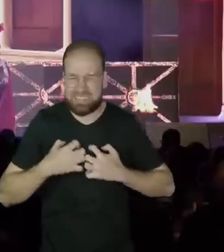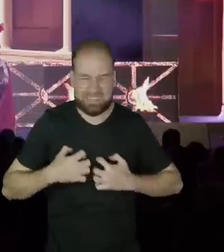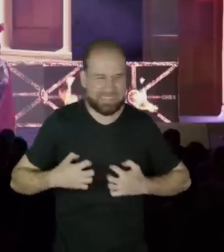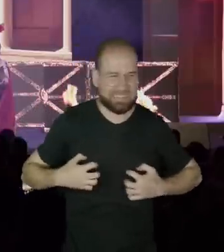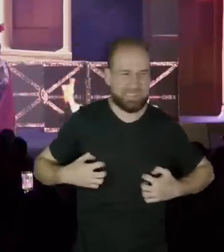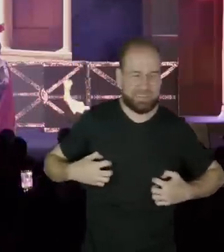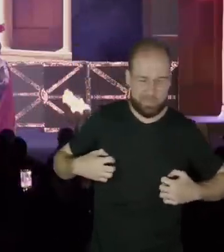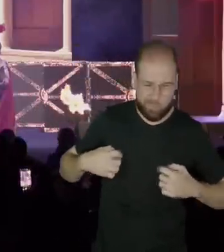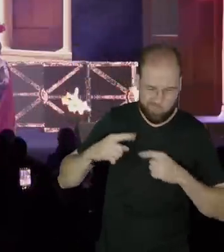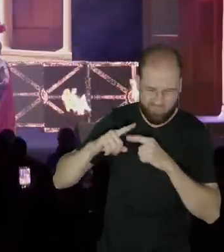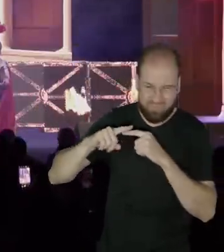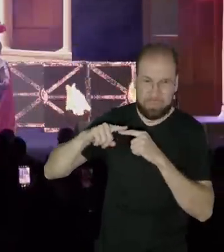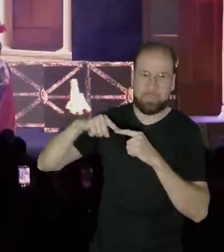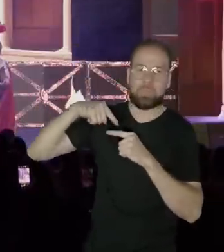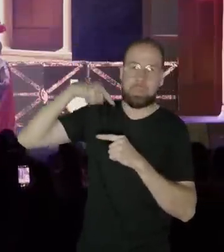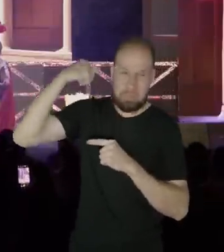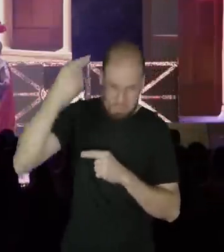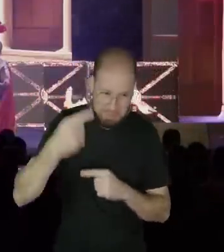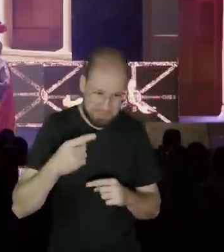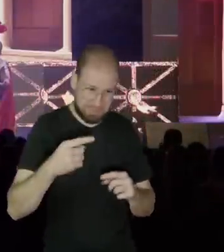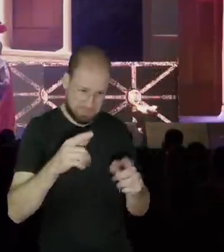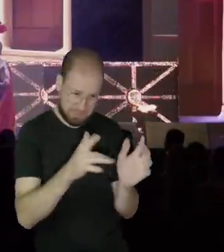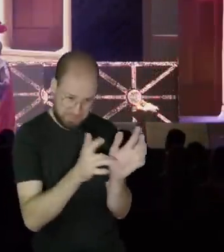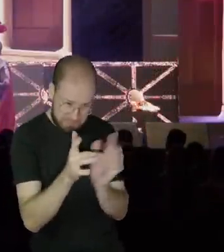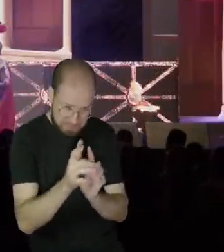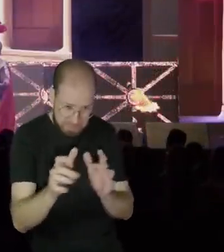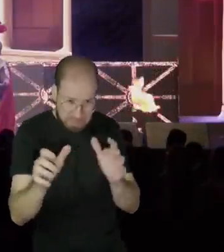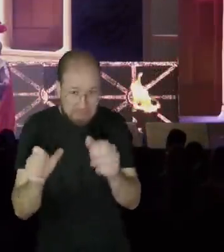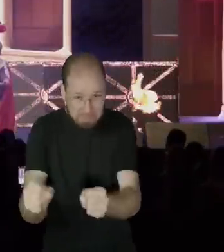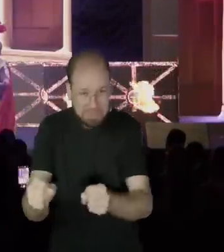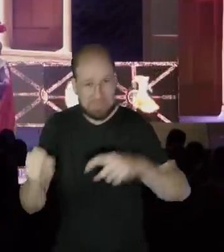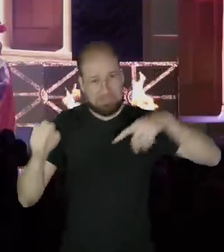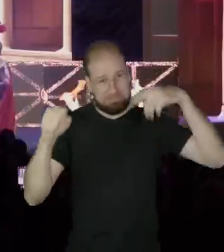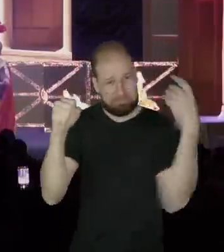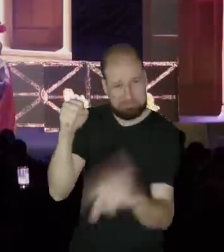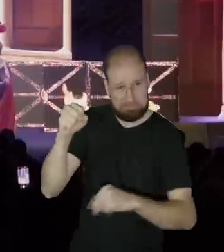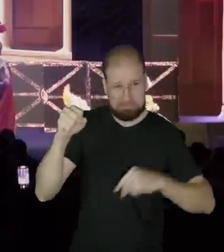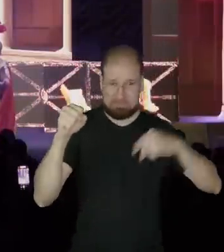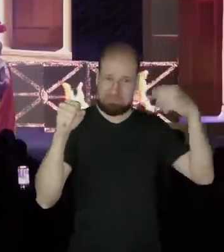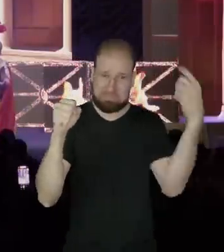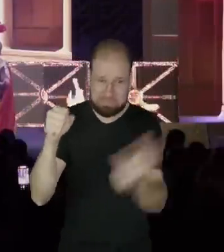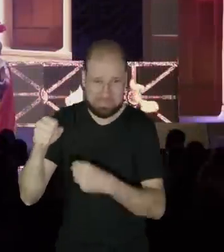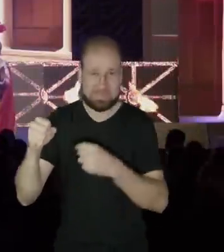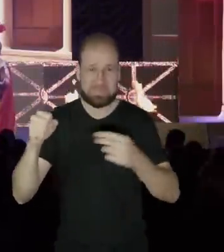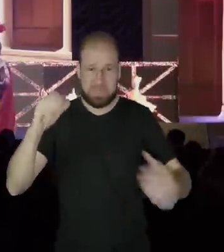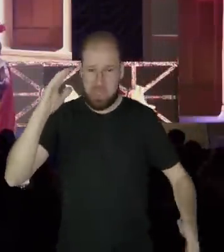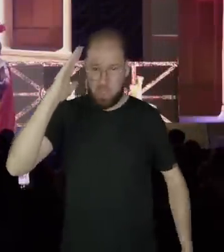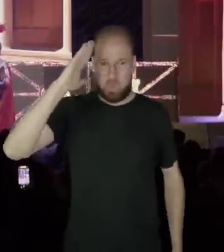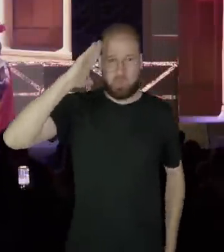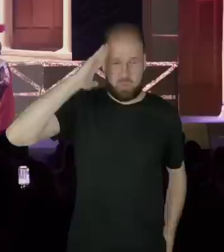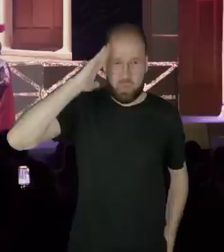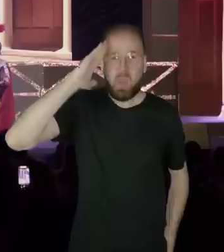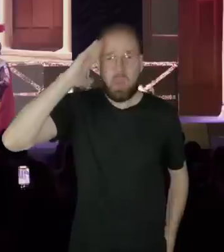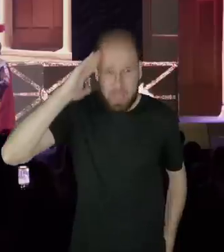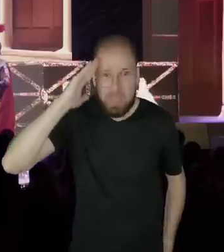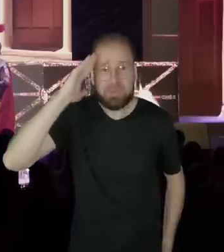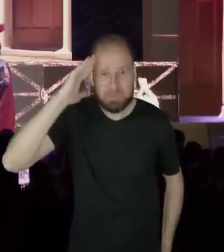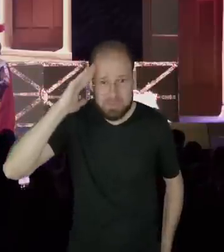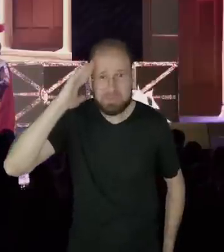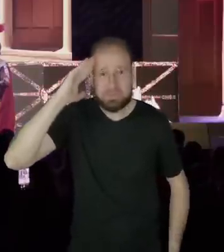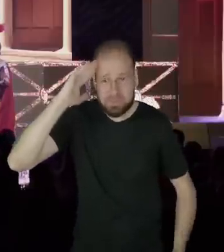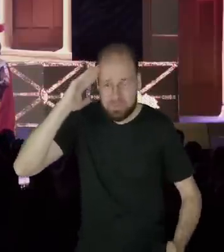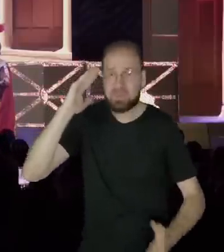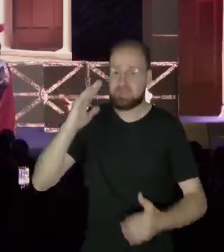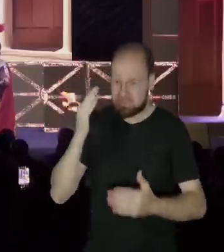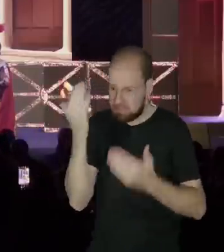Depois de terem açoitado a Jesus, Os soldados tratando